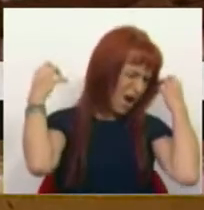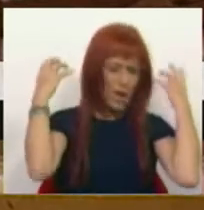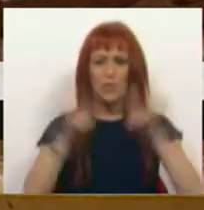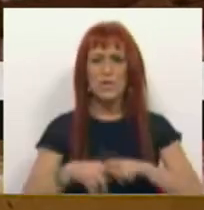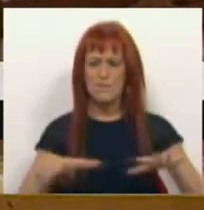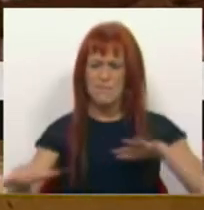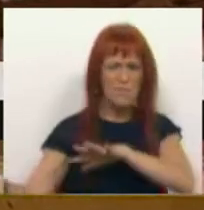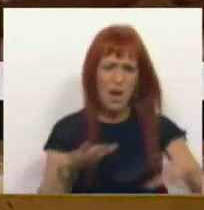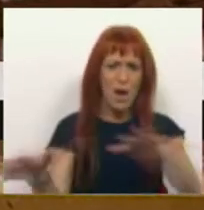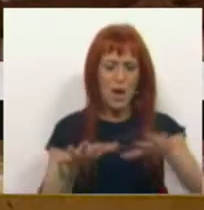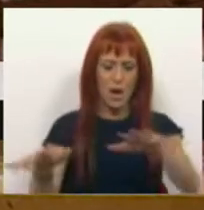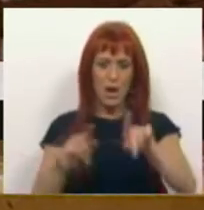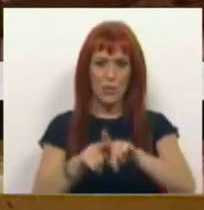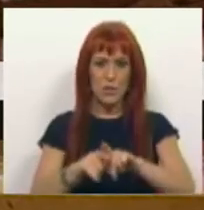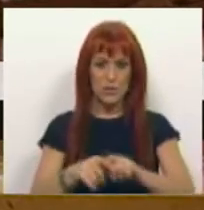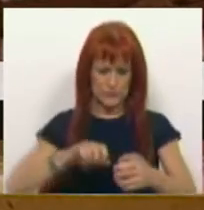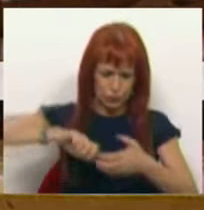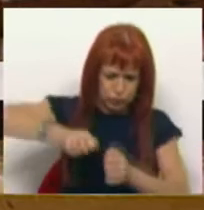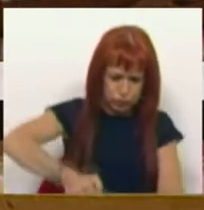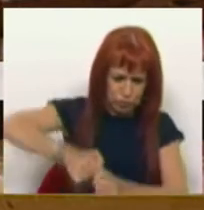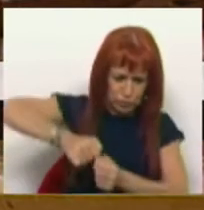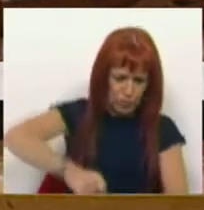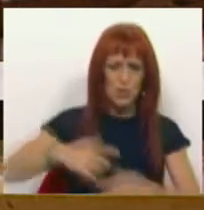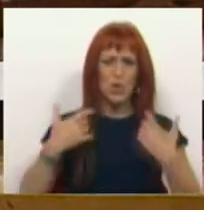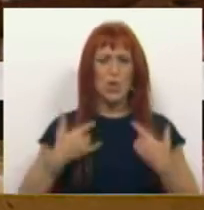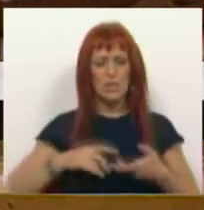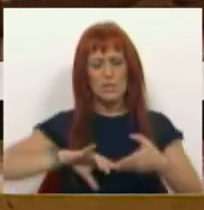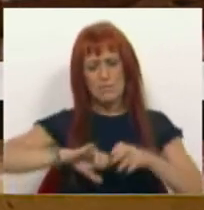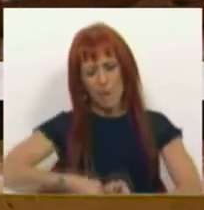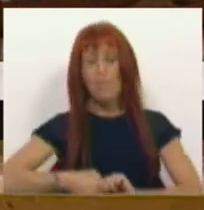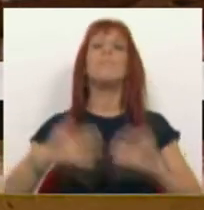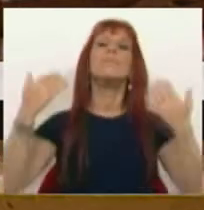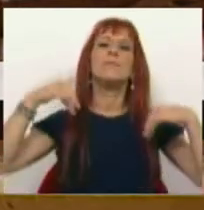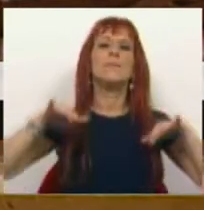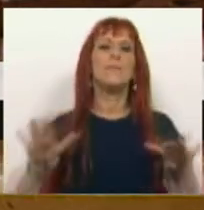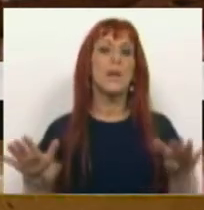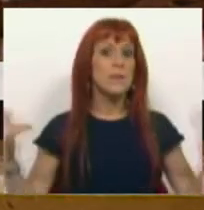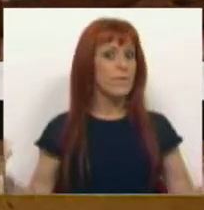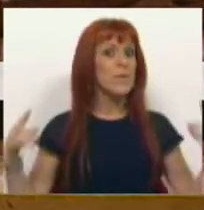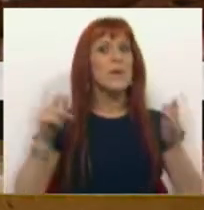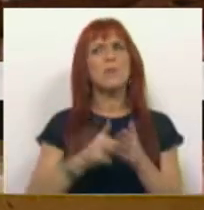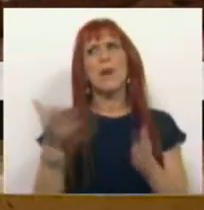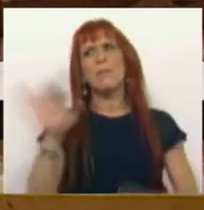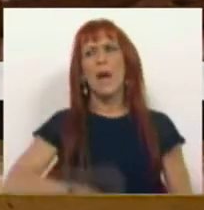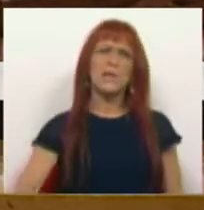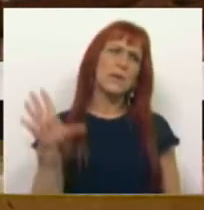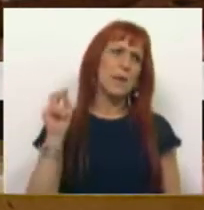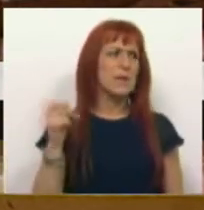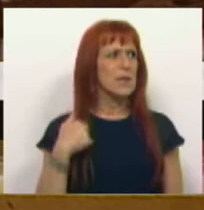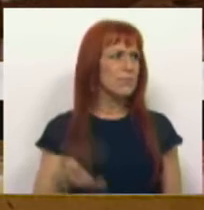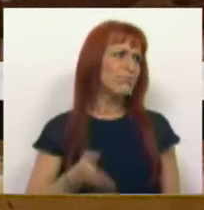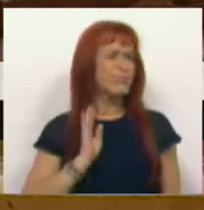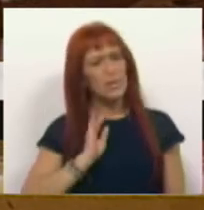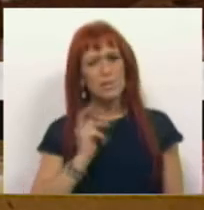pela vibração frenética dos compressores, o corpo fica desfeito. E, no entanto, têm de esperar mais uma década